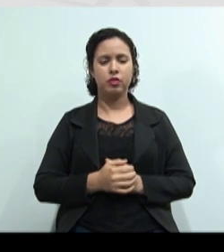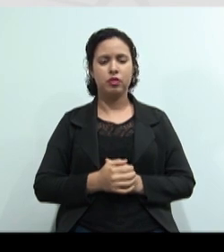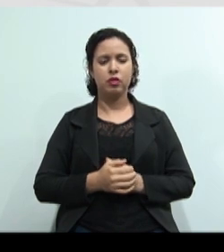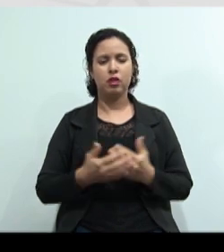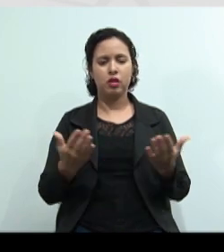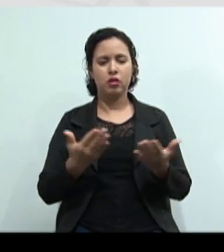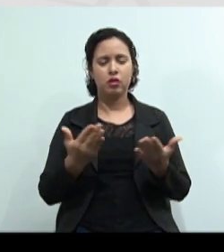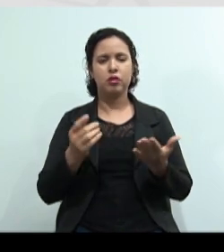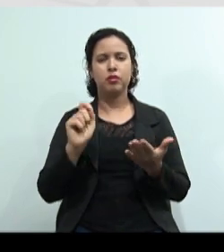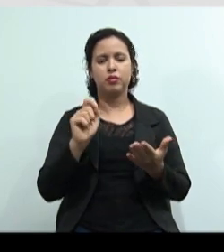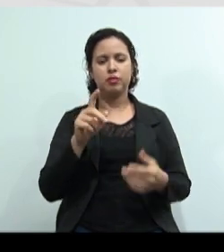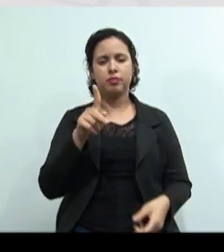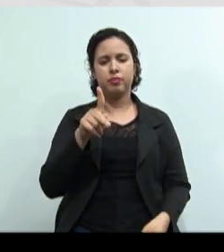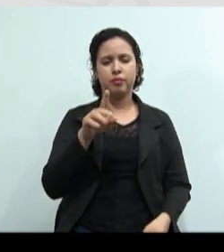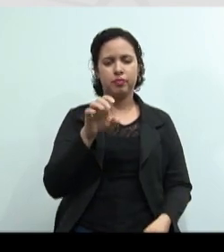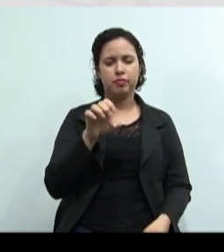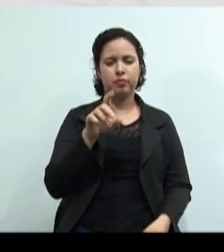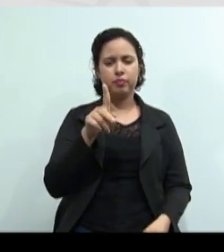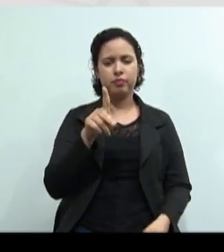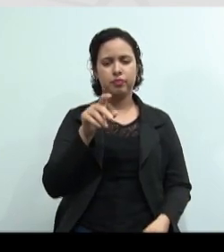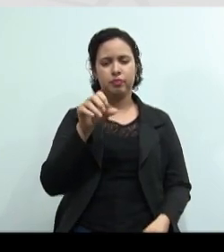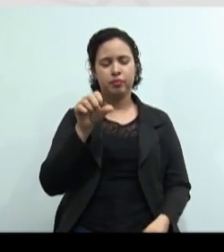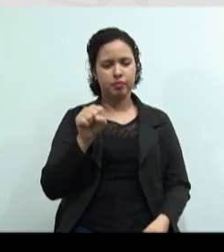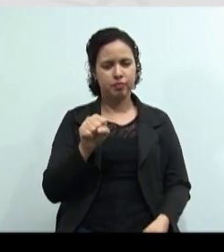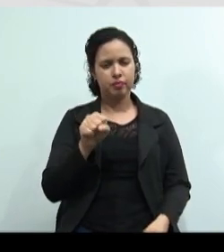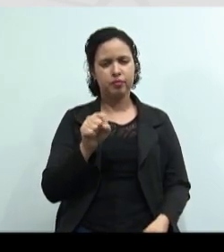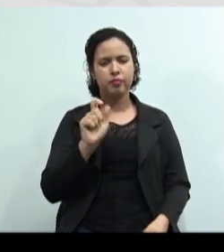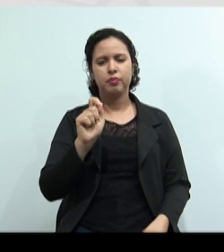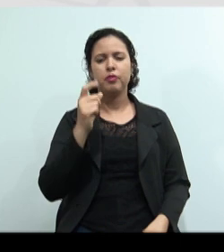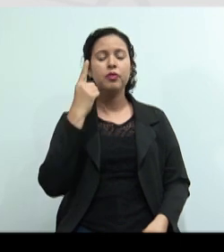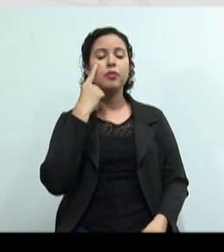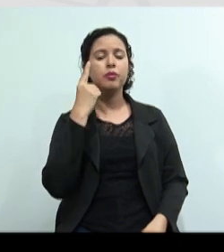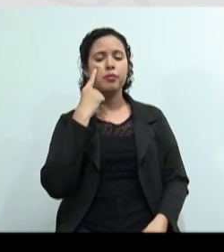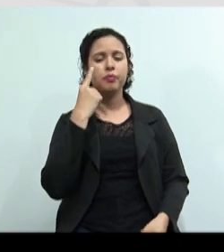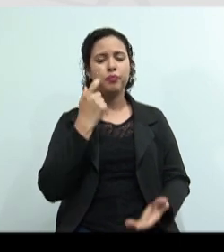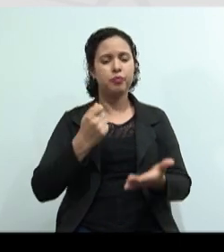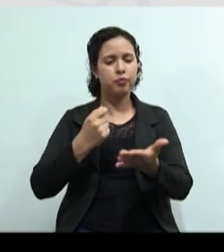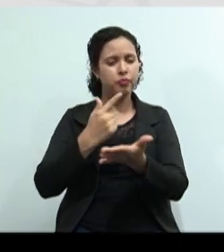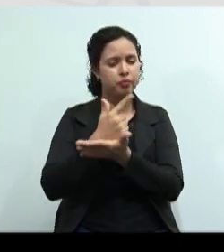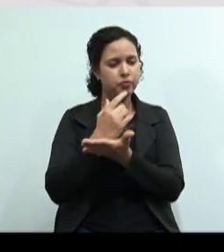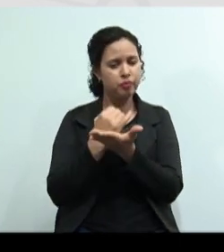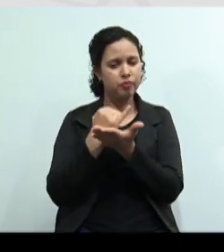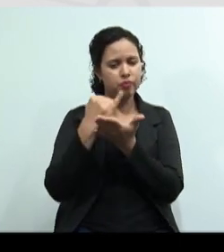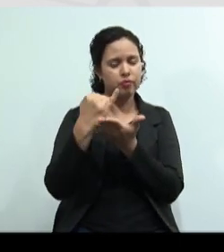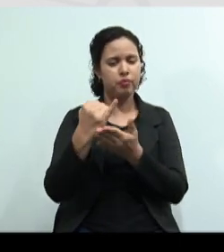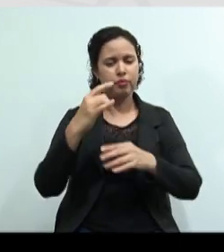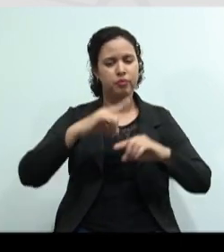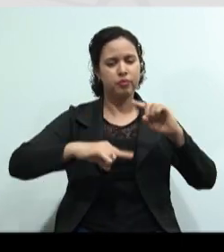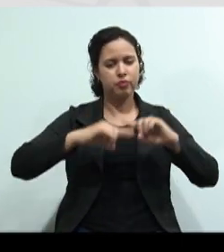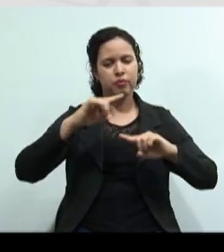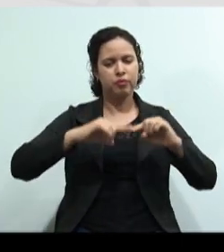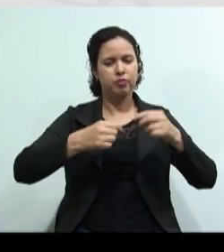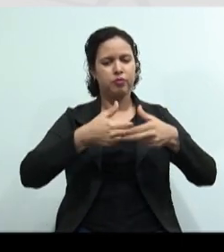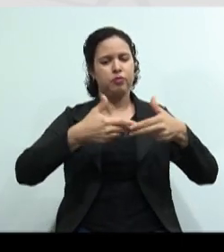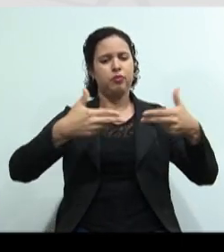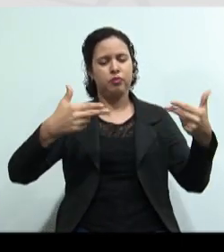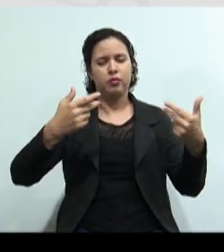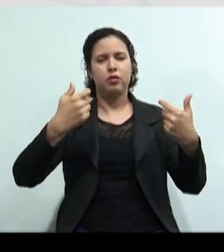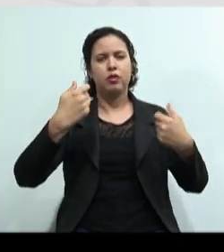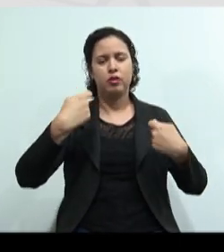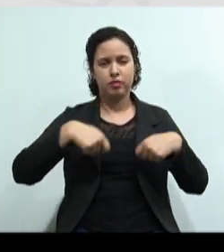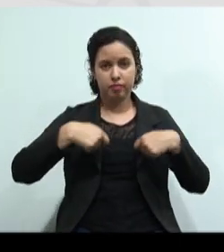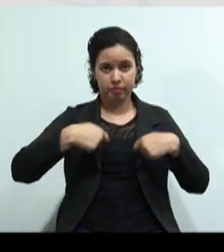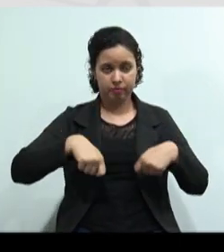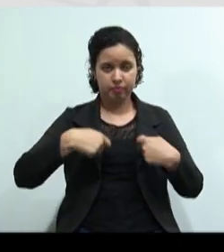para o método PEPS. Por esse critério, prevê-se que as aquisições iniciais de mercadorias devem ser as primeiras a